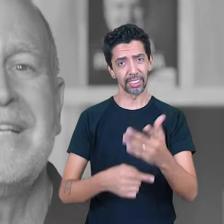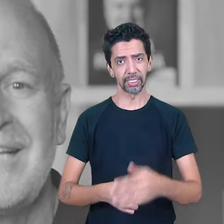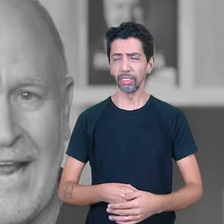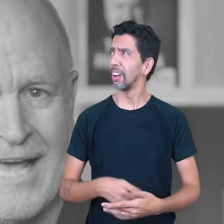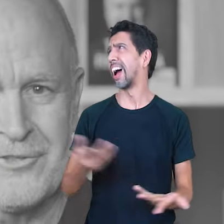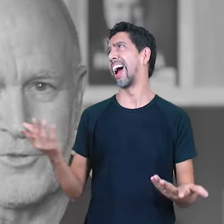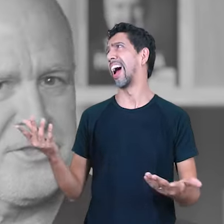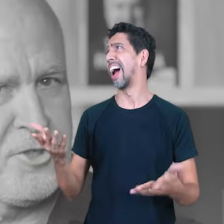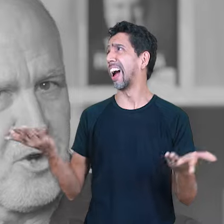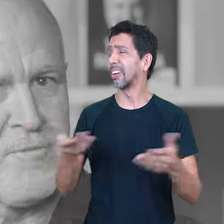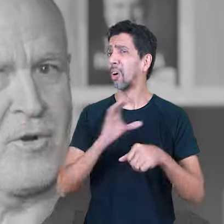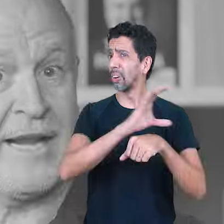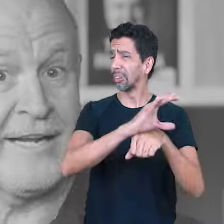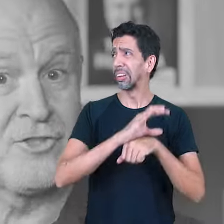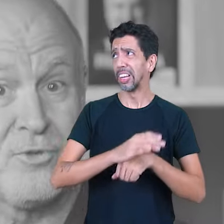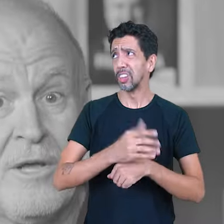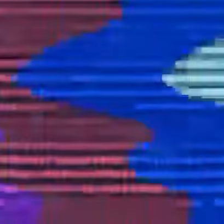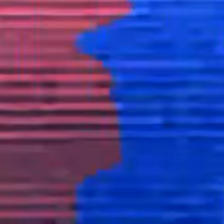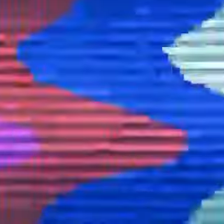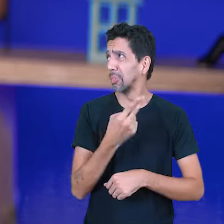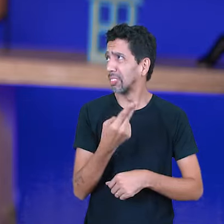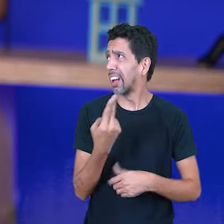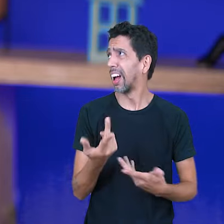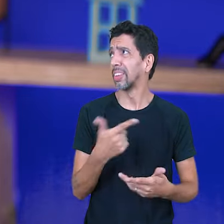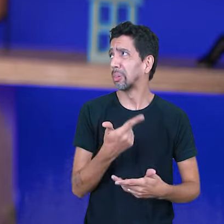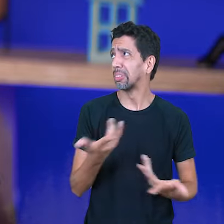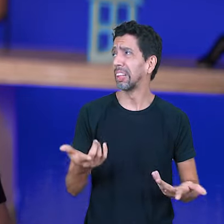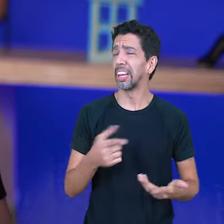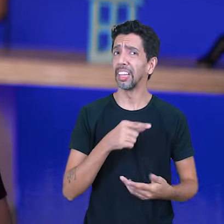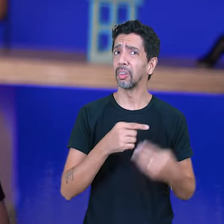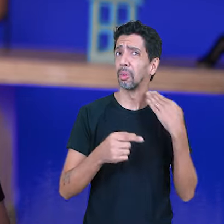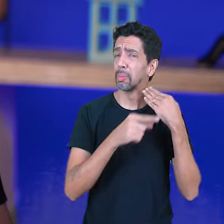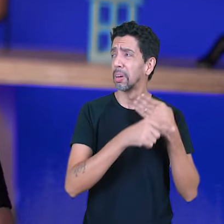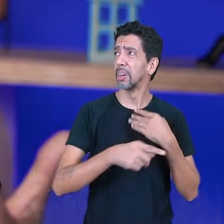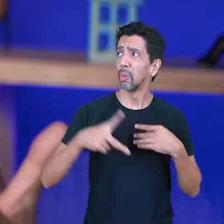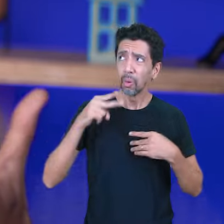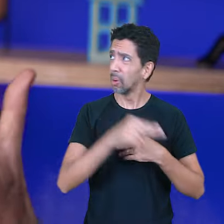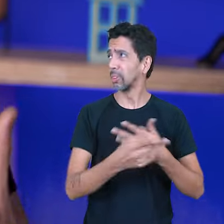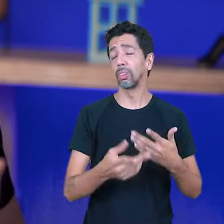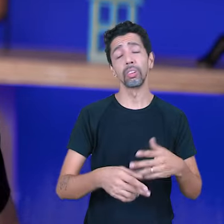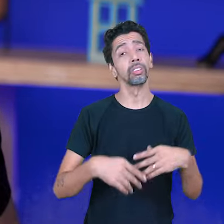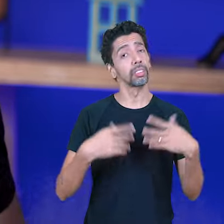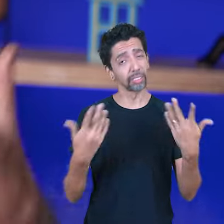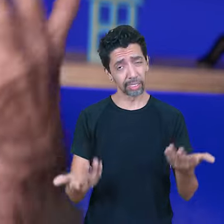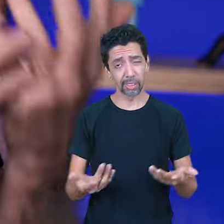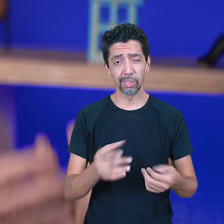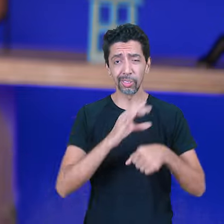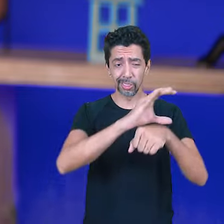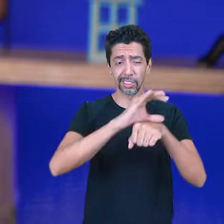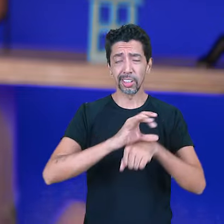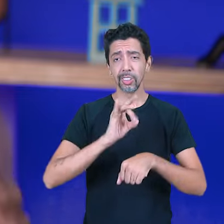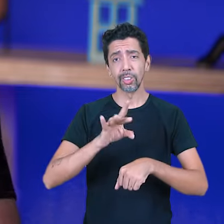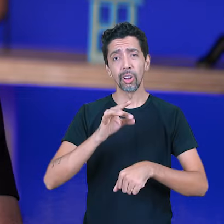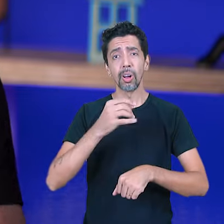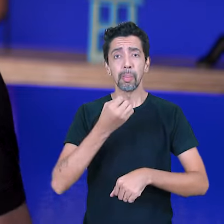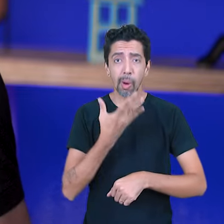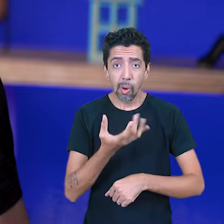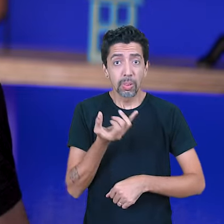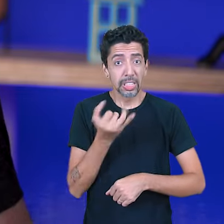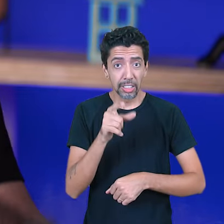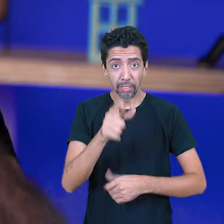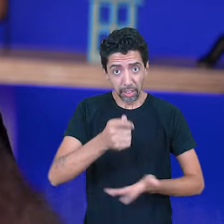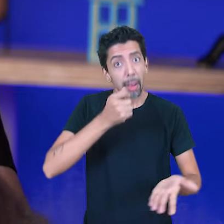não me dá mais crédito ele tirou meu crédito mas o crédito só é saudável quando eu pago no vencimento